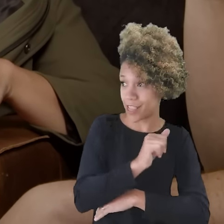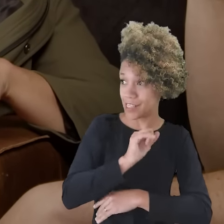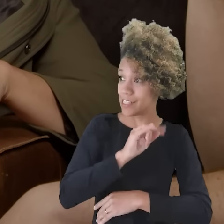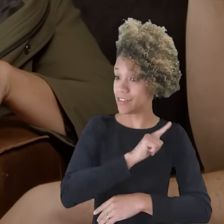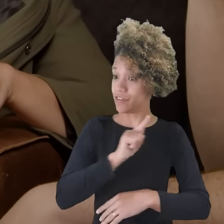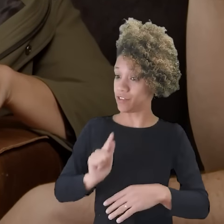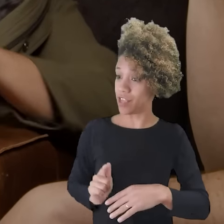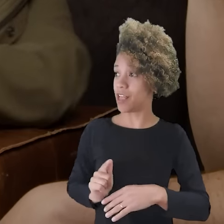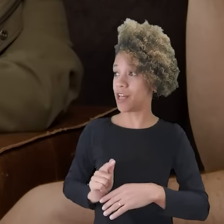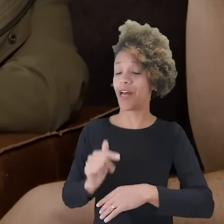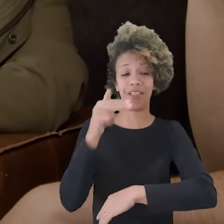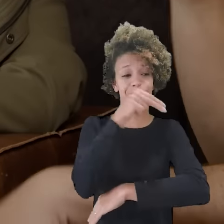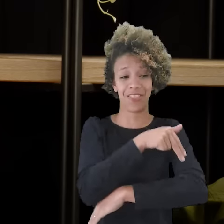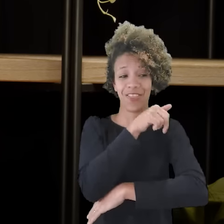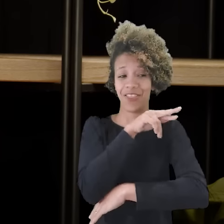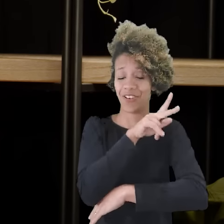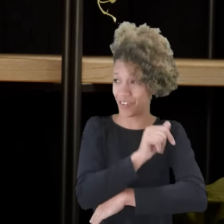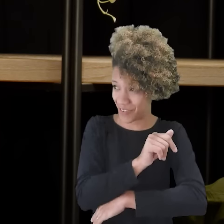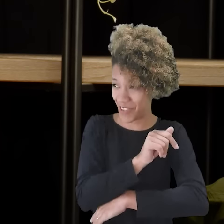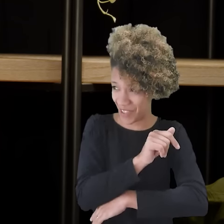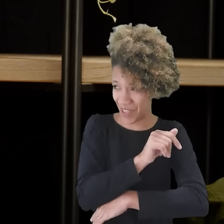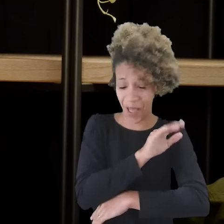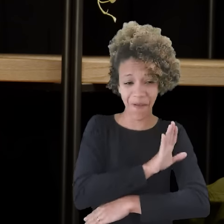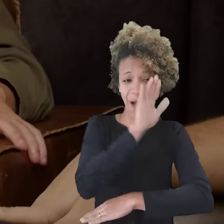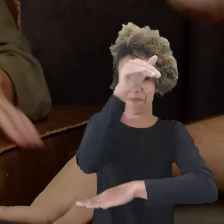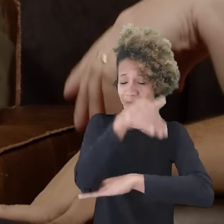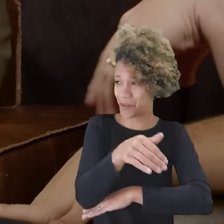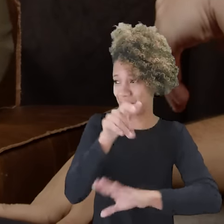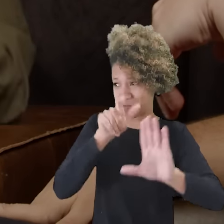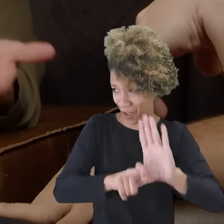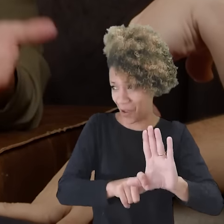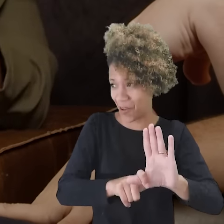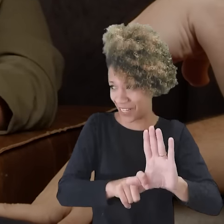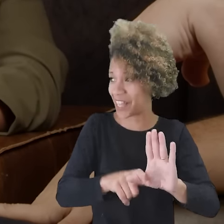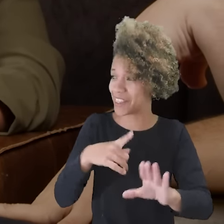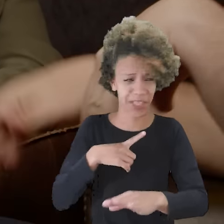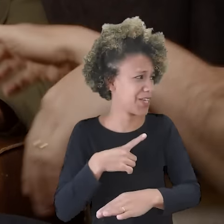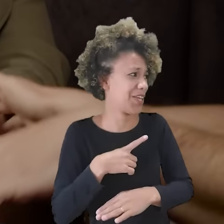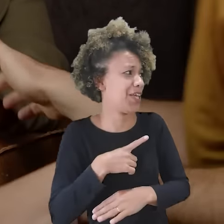Governador ele ia fazer de Noronha para Angola pera aí pera aí pera aí pera aí isso é mentira